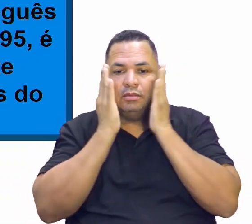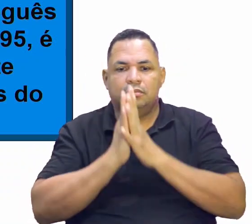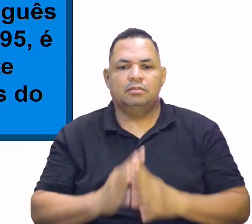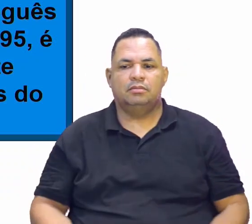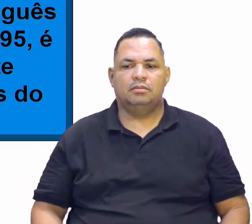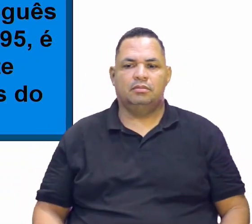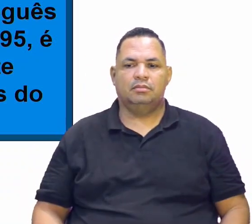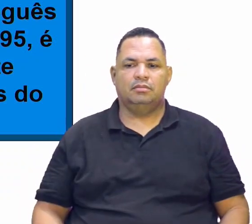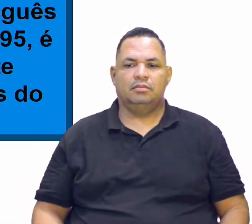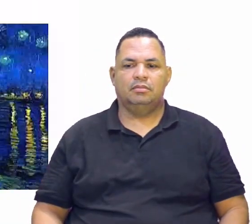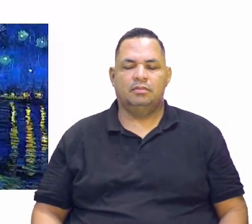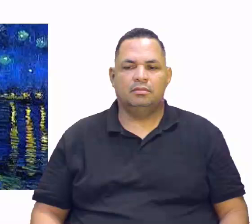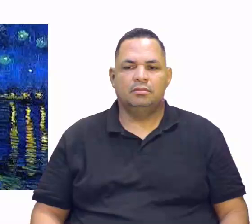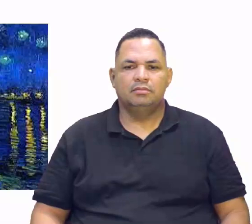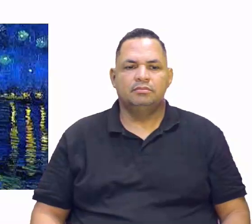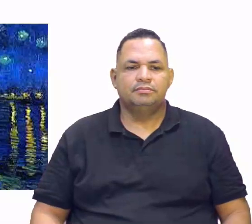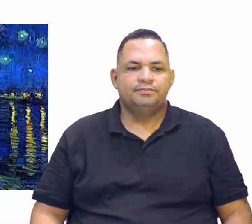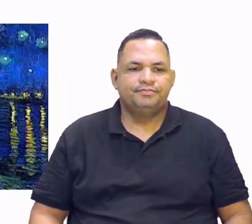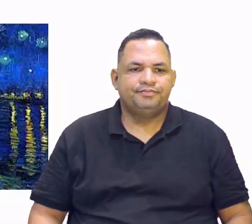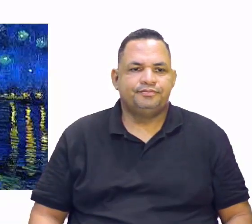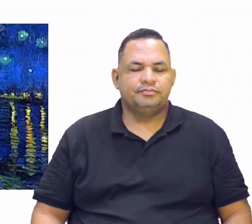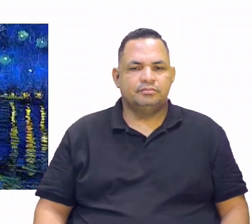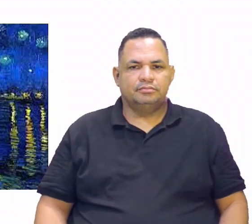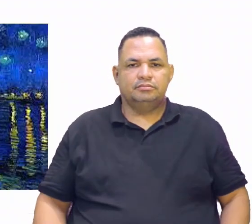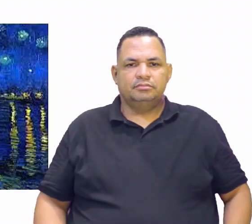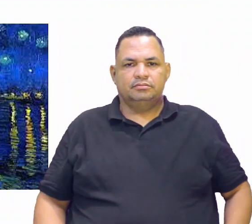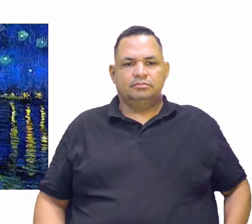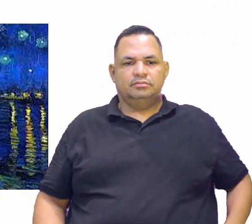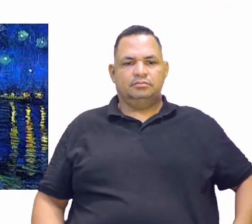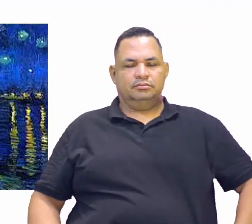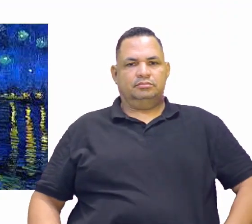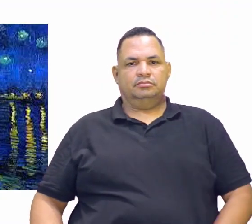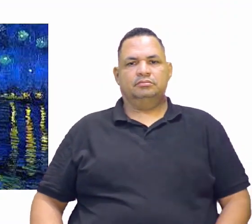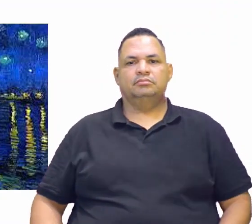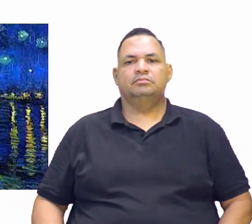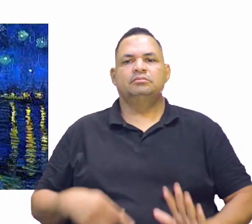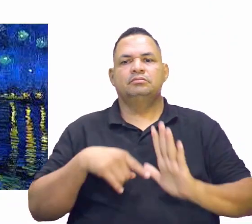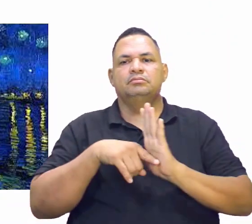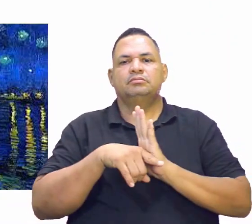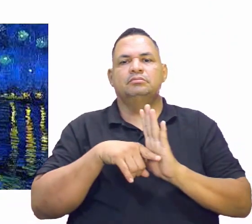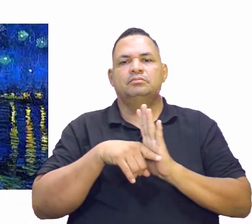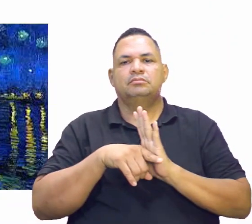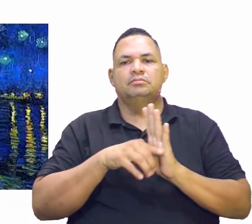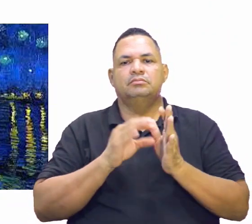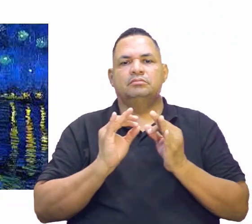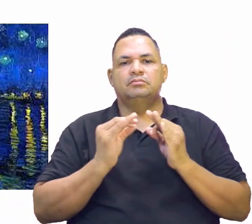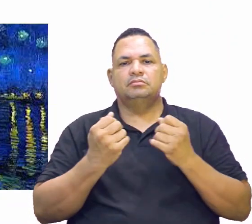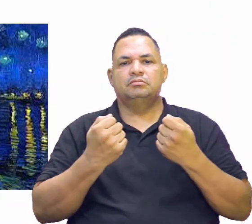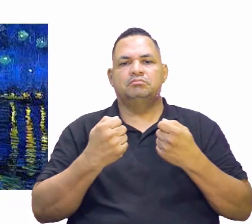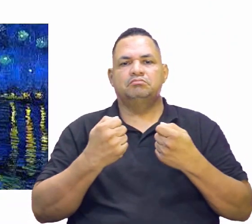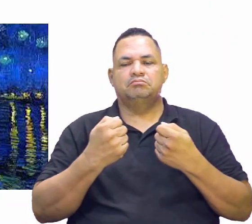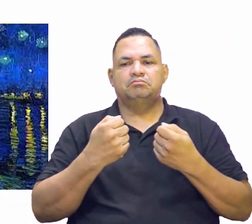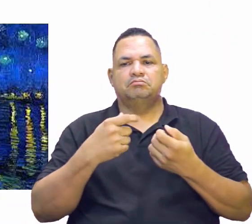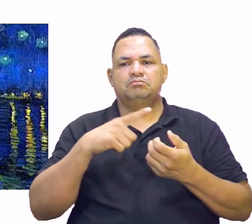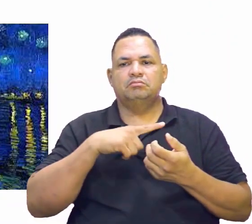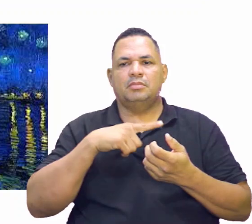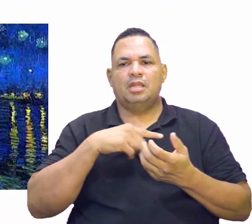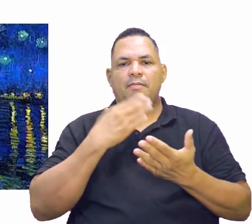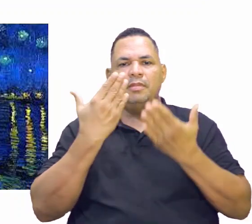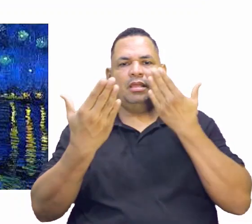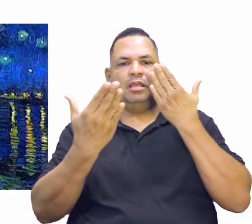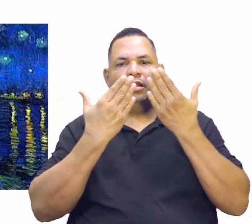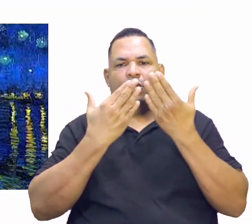drama. Vamos embora. Olha lá, pesquisa no domínio psicológico, as